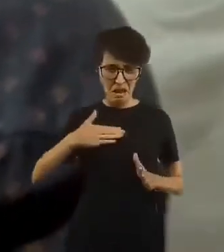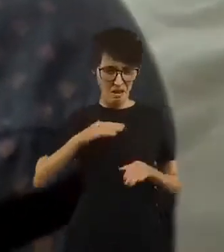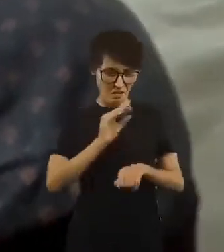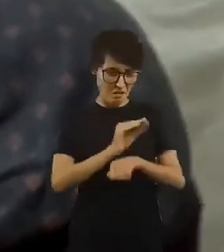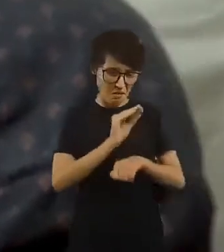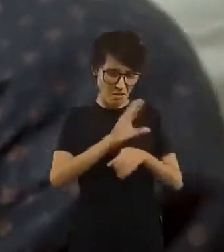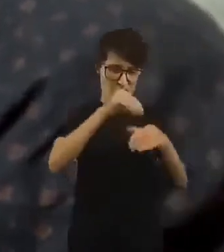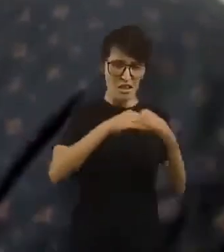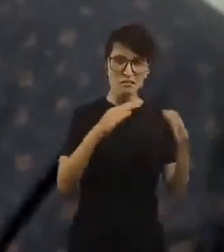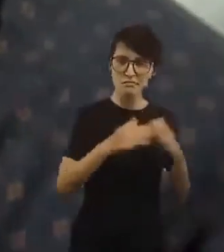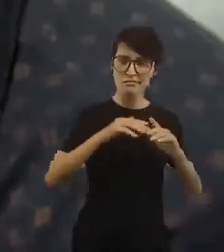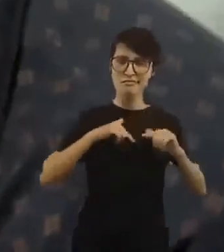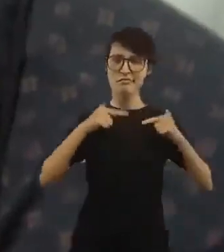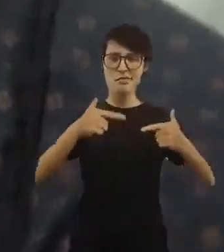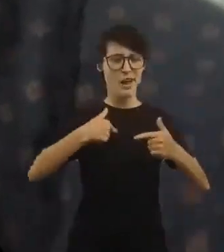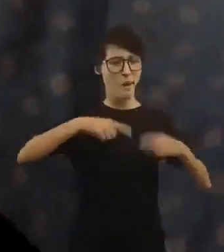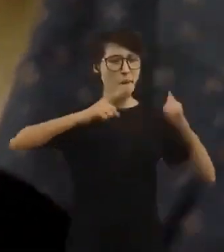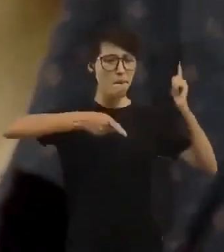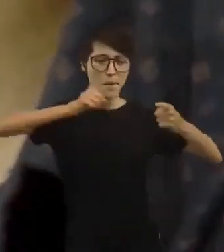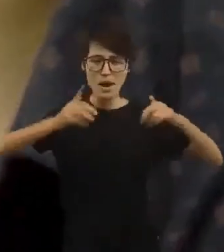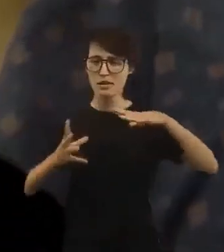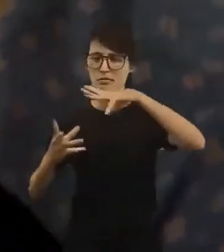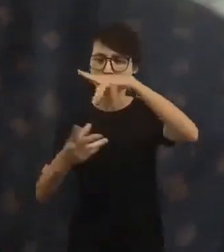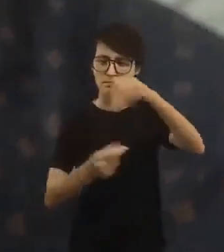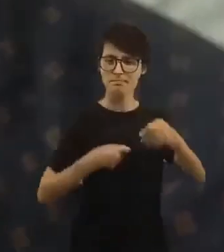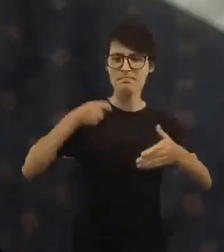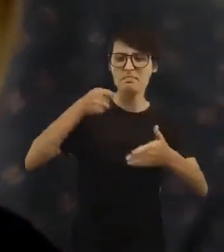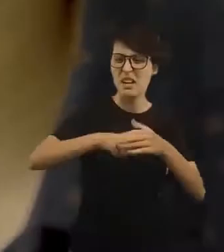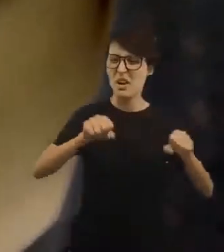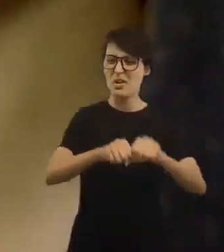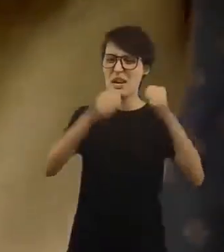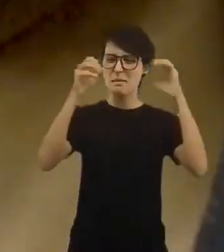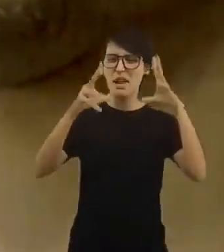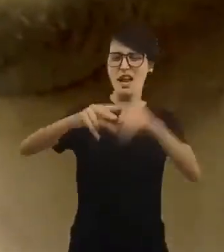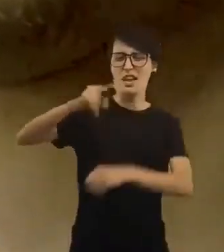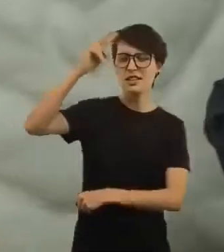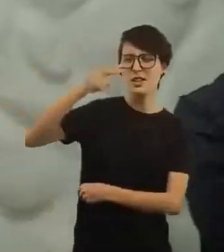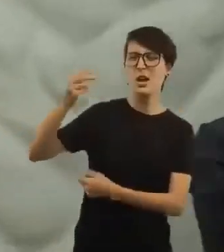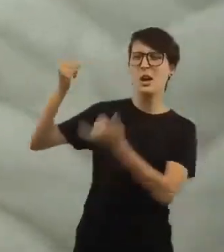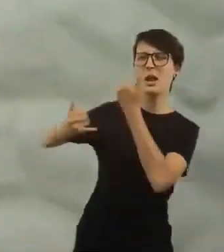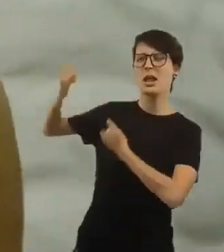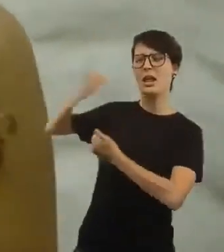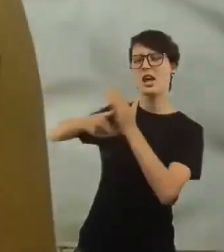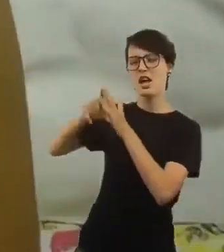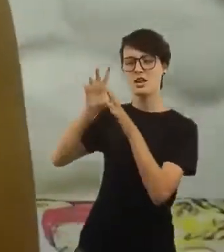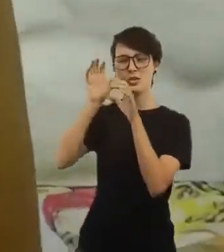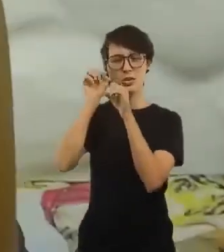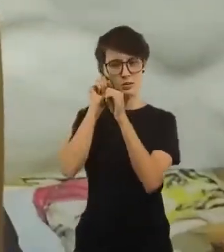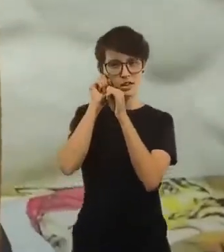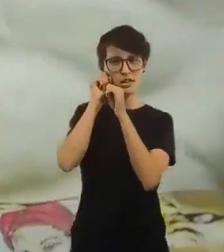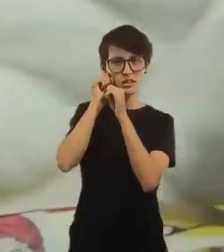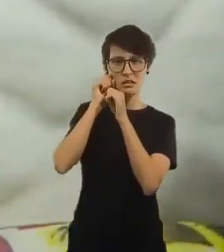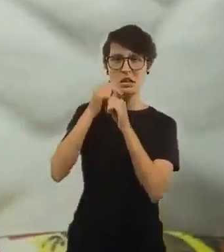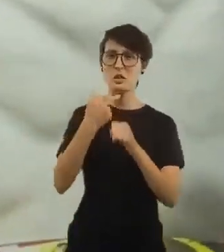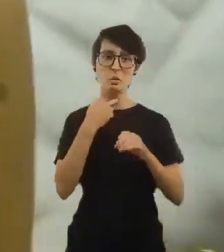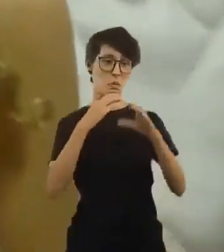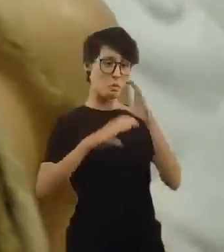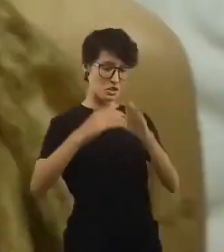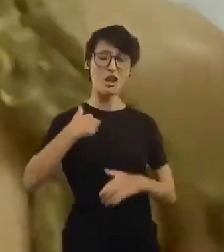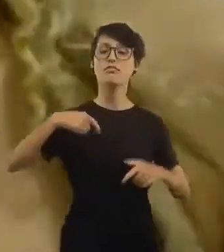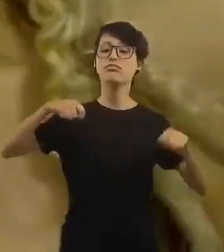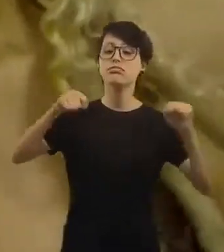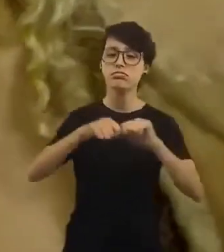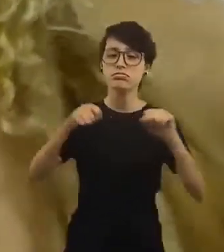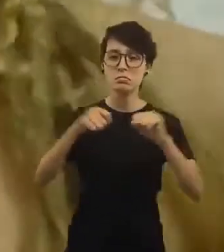pra ser dona do mundo. Detonei com os contos de fadas que me contavam antes de dormir. Não podia cantar, eu cantei. Não podia sonhar,